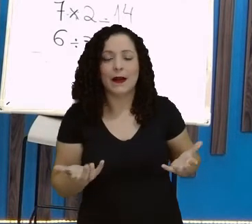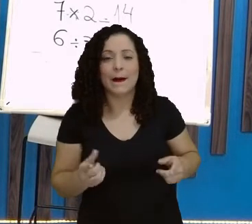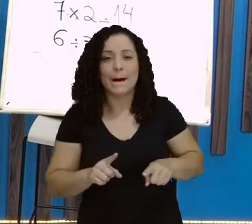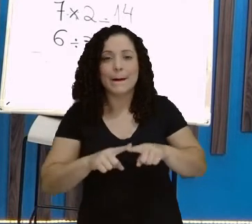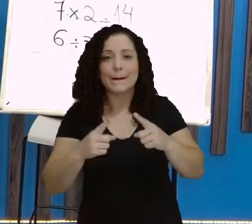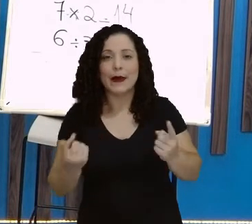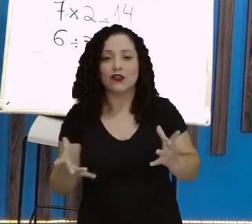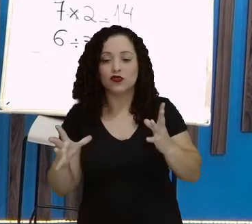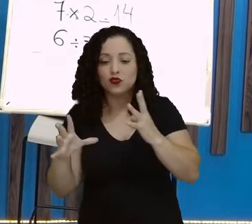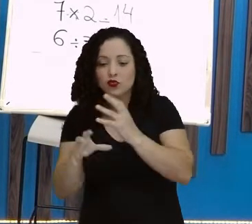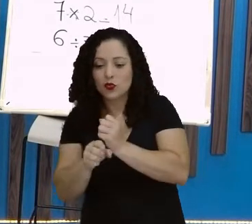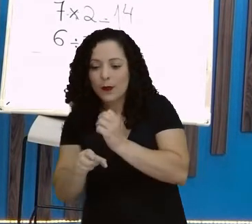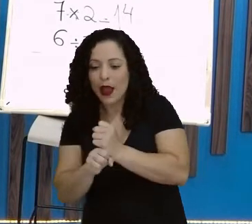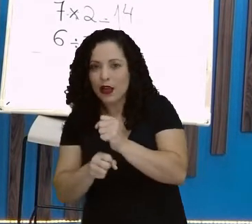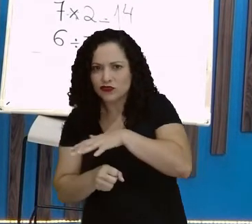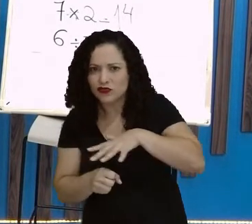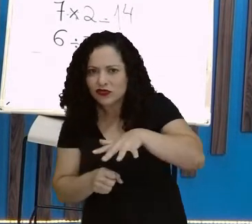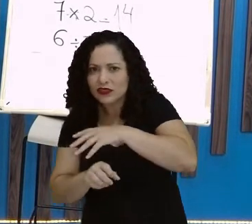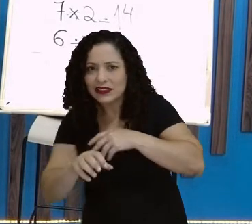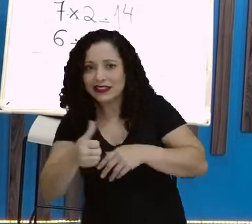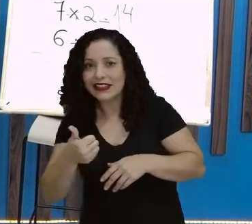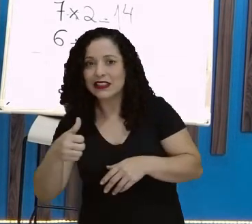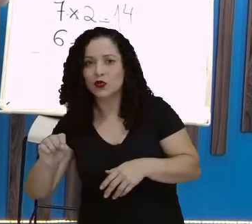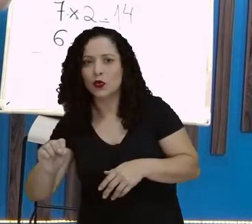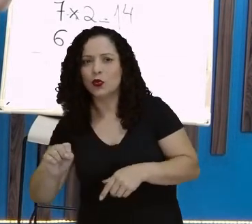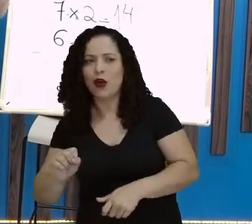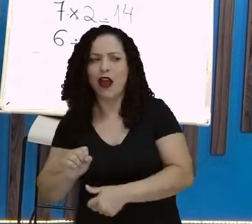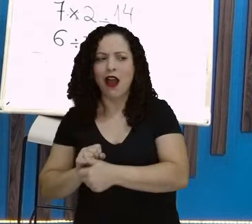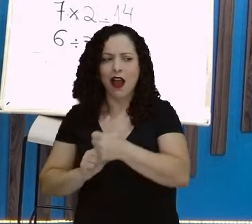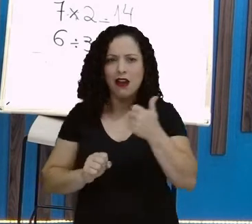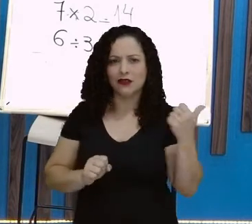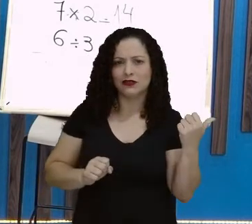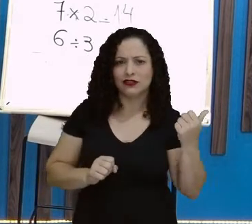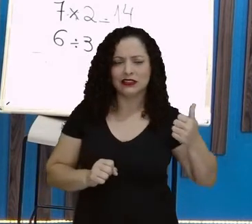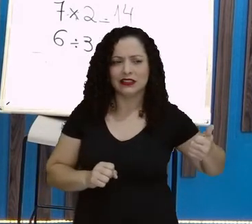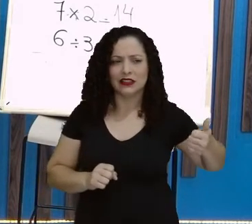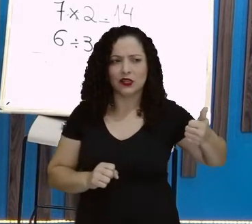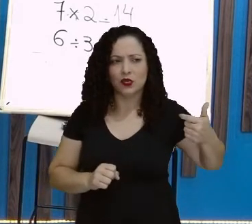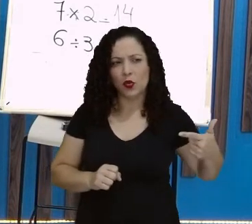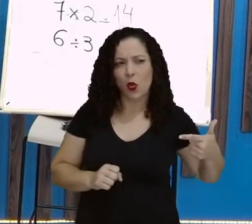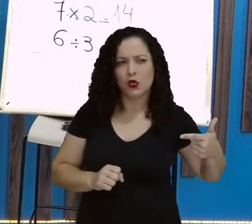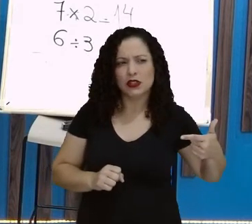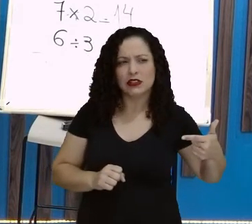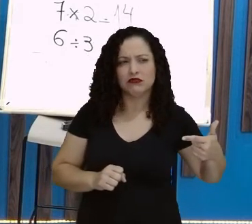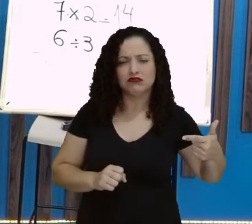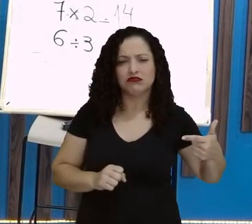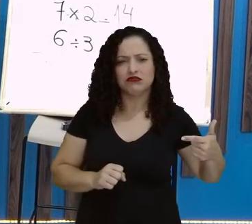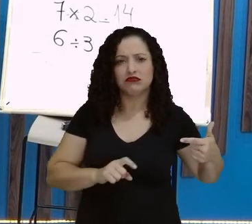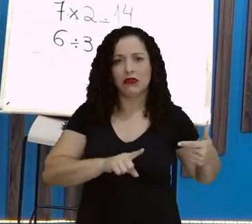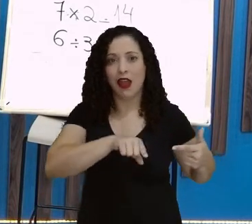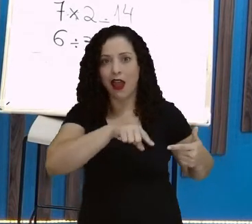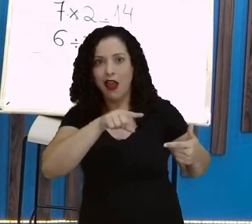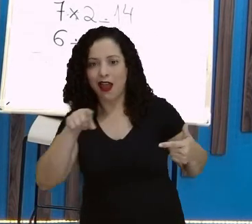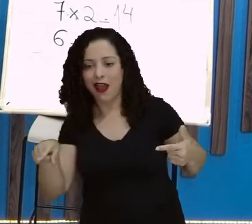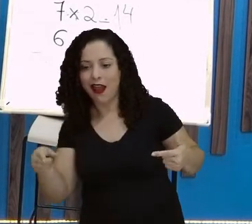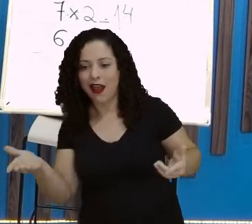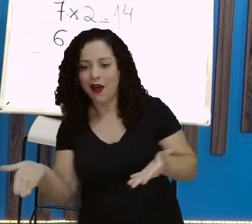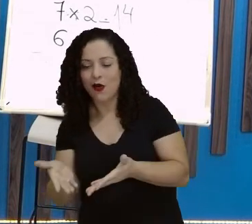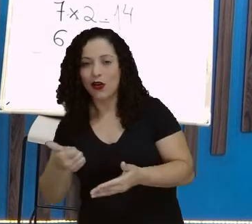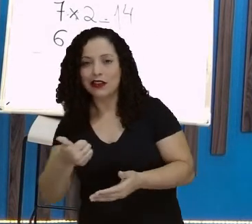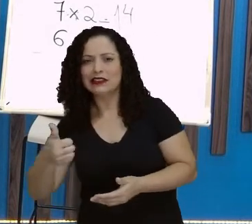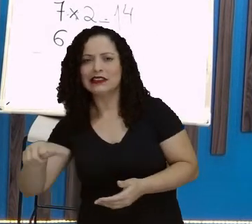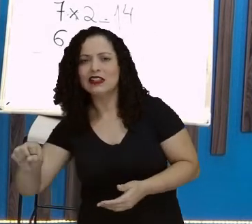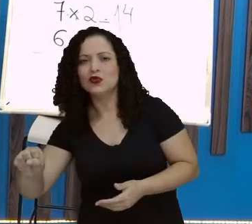ele ficou com 18. Se ele tinha 12 e ficou com 18, foi o que aconteceu com a quantidade de bolas